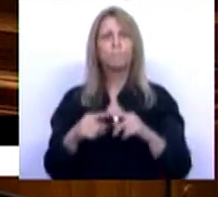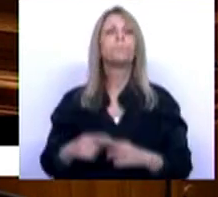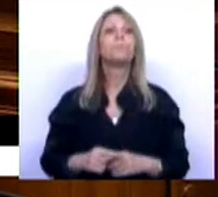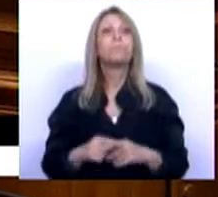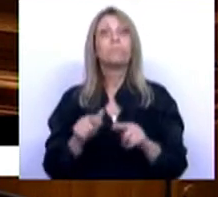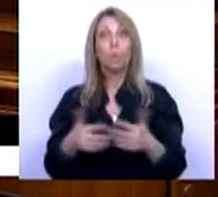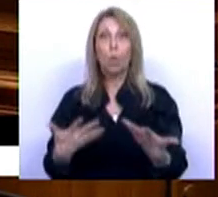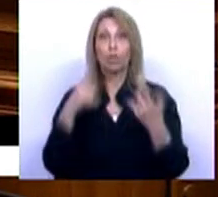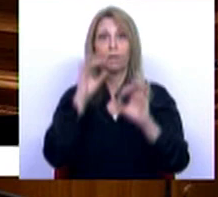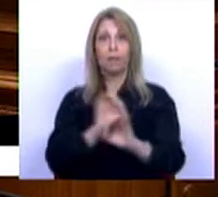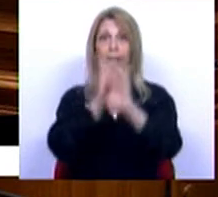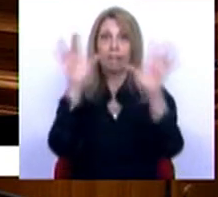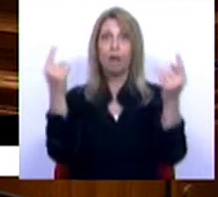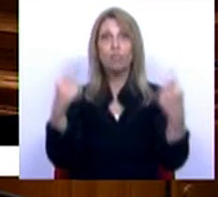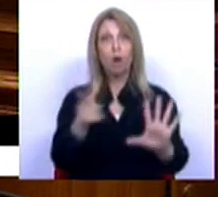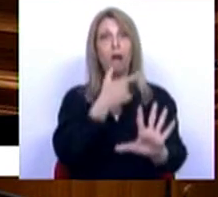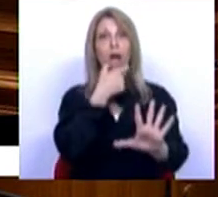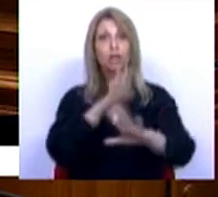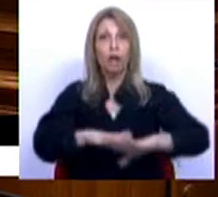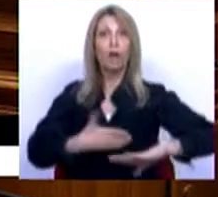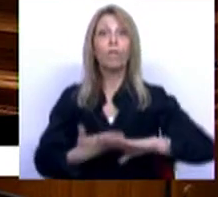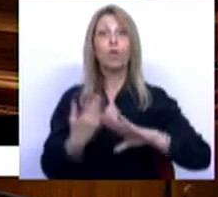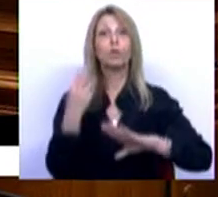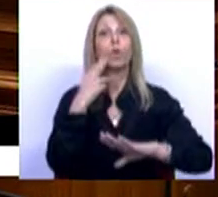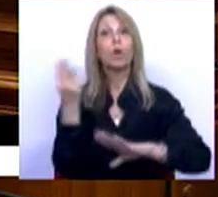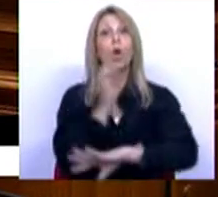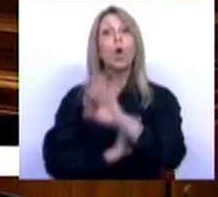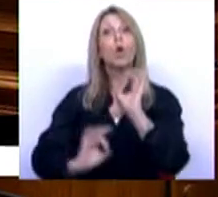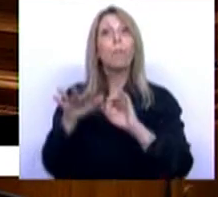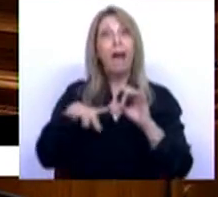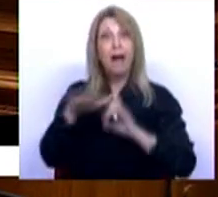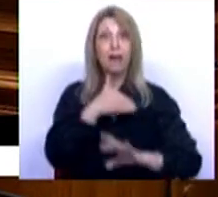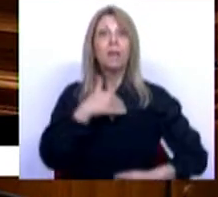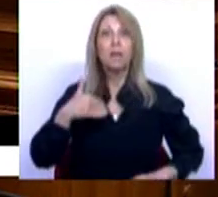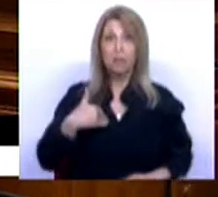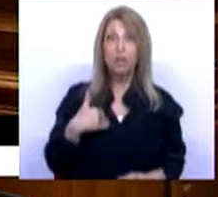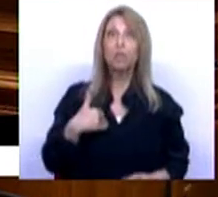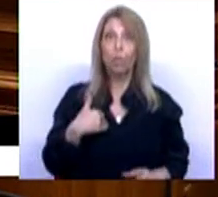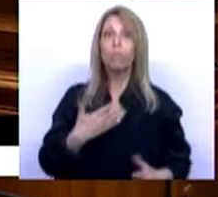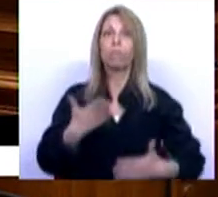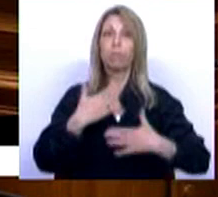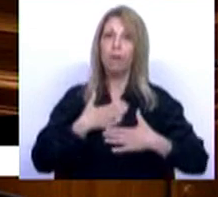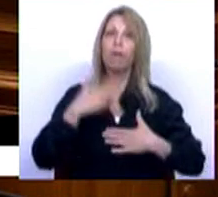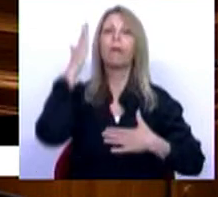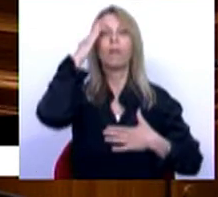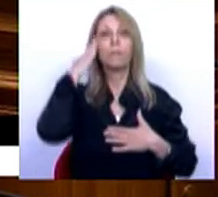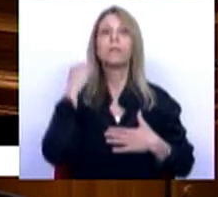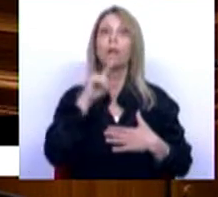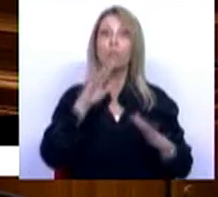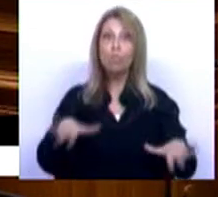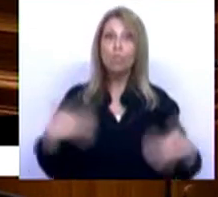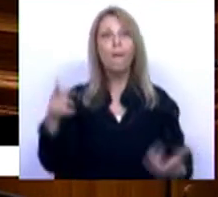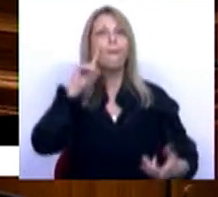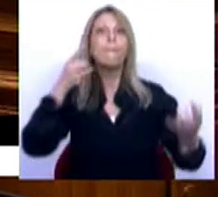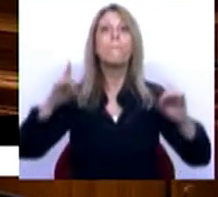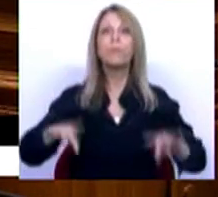só o reforço da integração europeia no domínio da saúde nos permitirá ter capacidade de prevenir, preparar